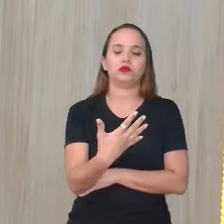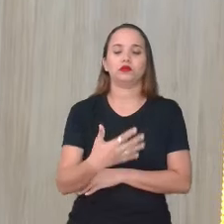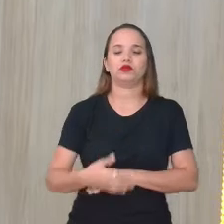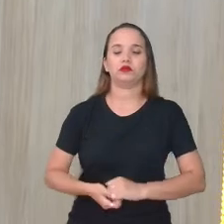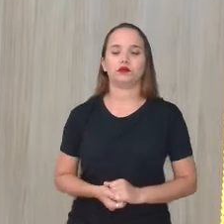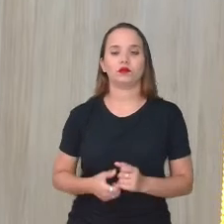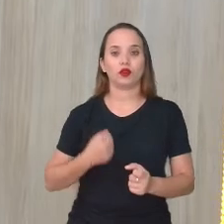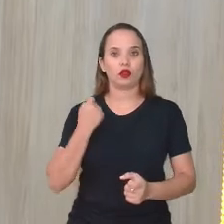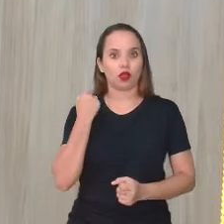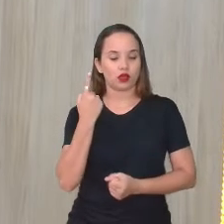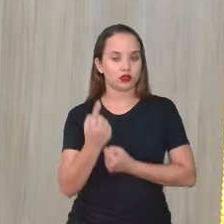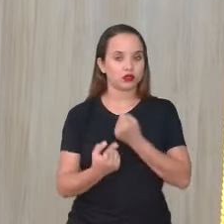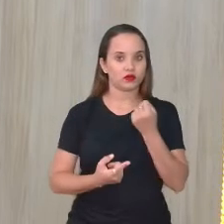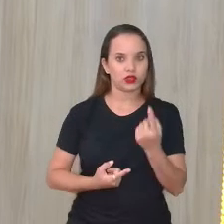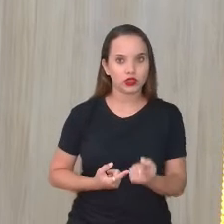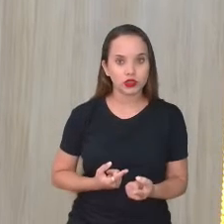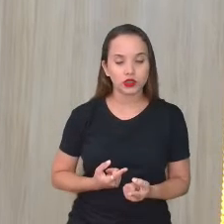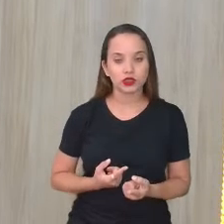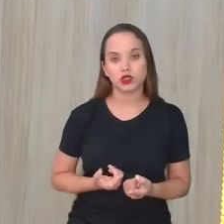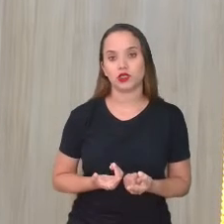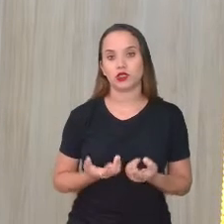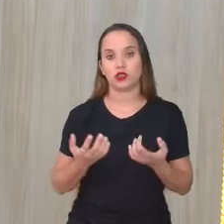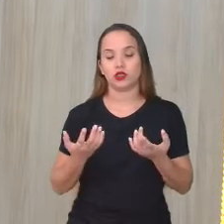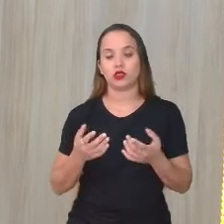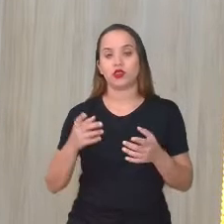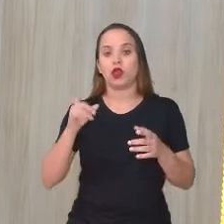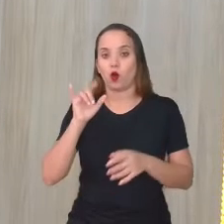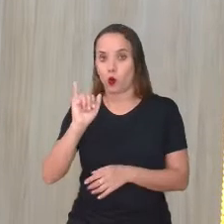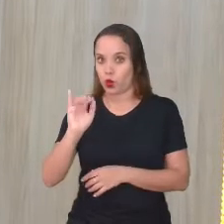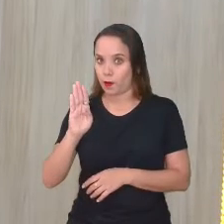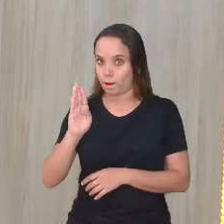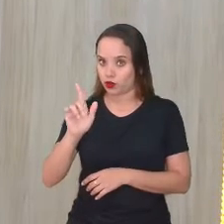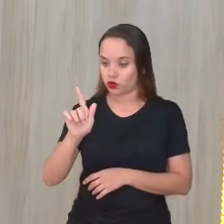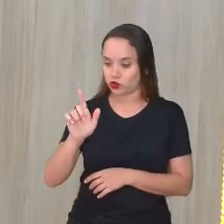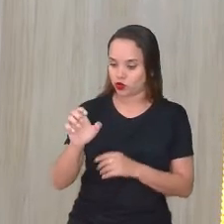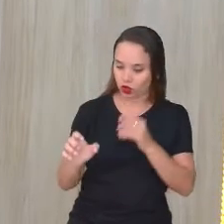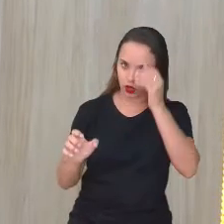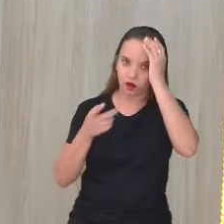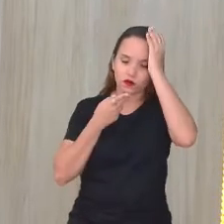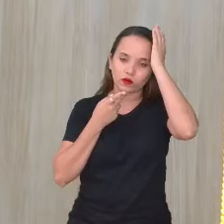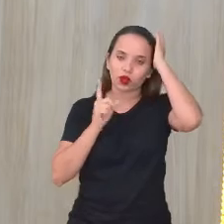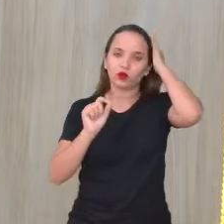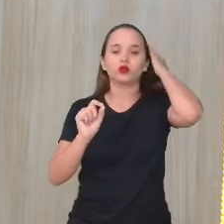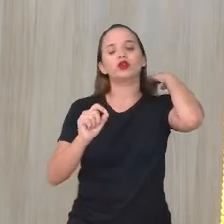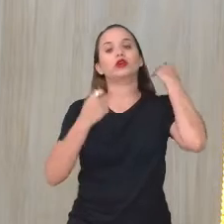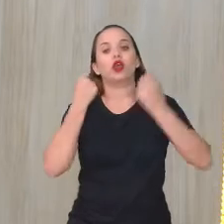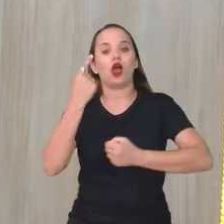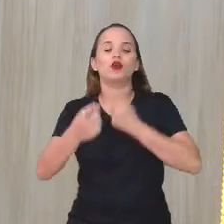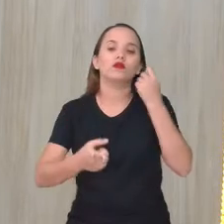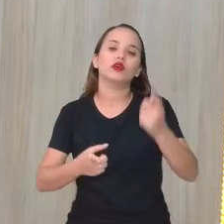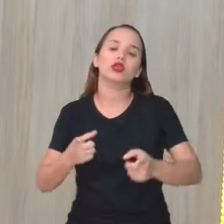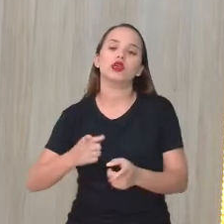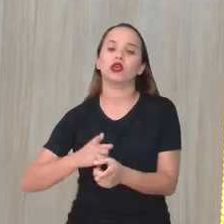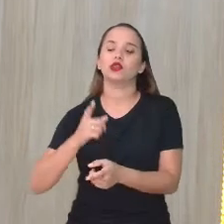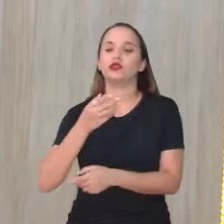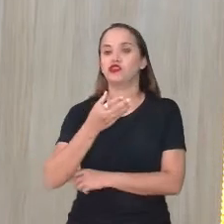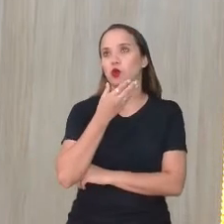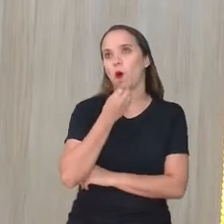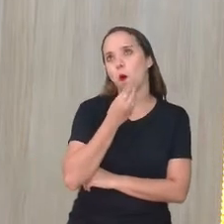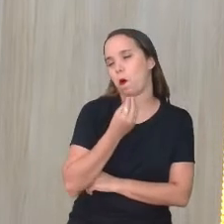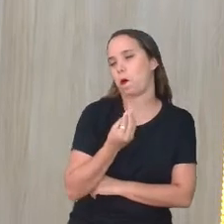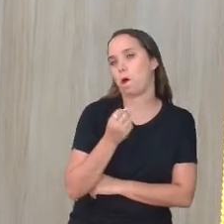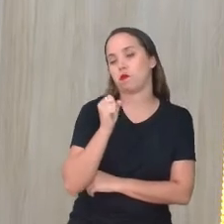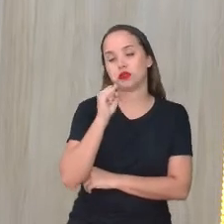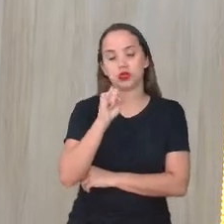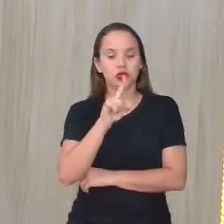Muitas vezes, isso vem, segundo o IBGE, por justamente esse hábito de falar que homem que é